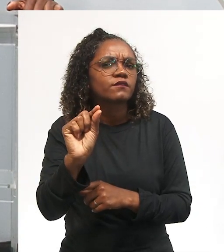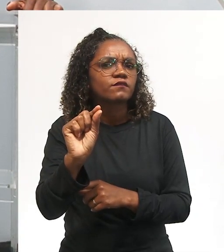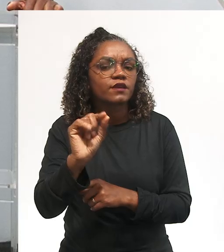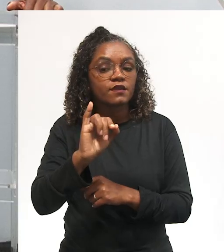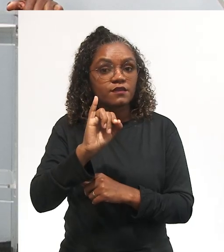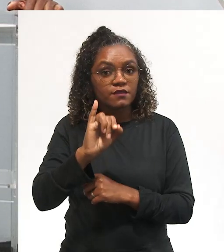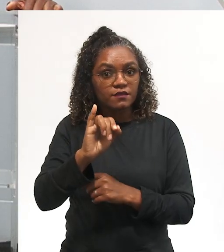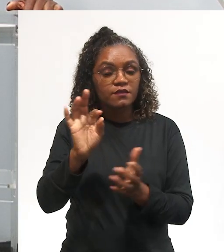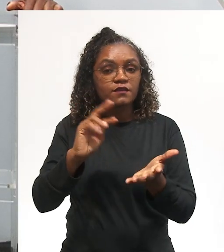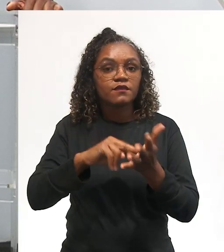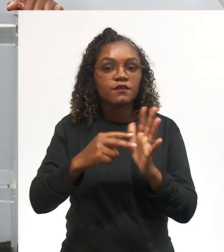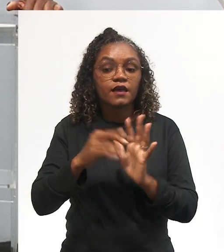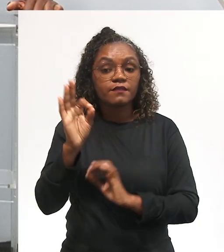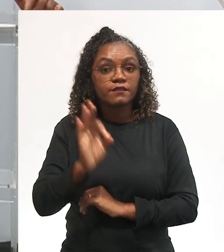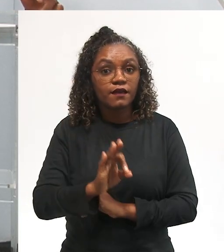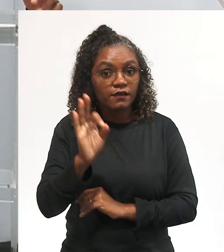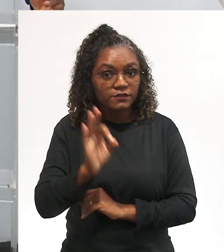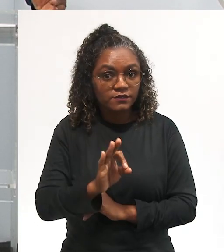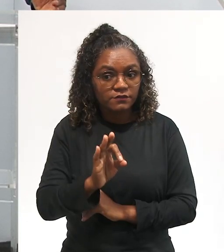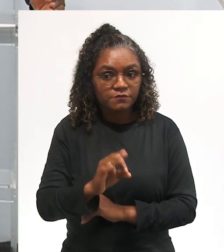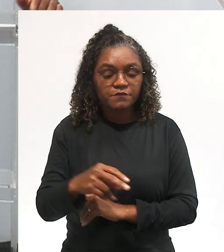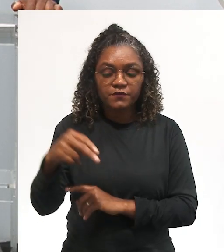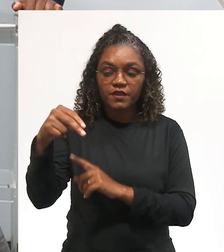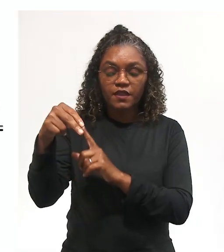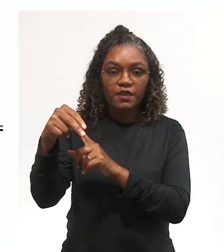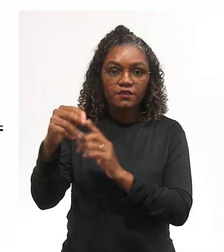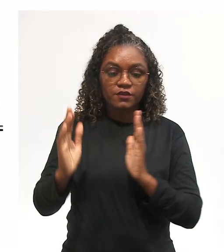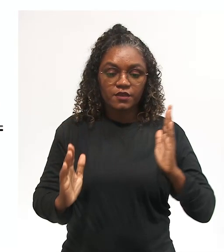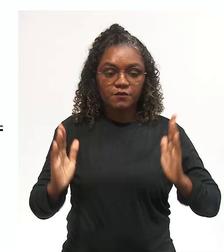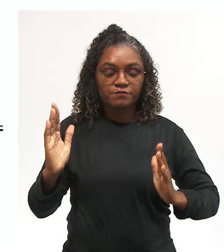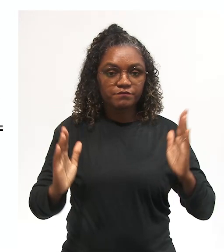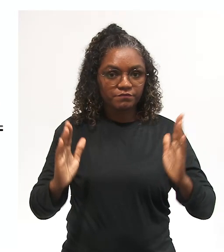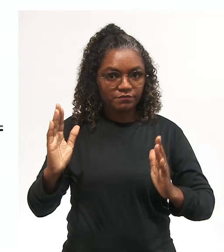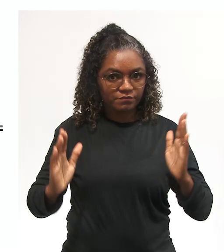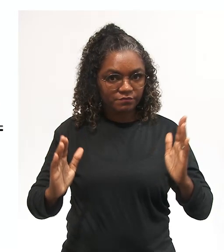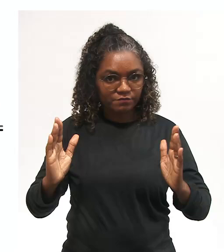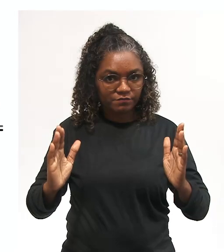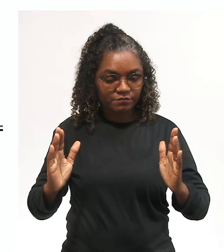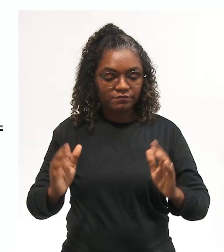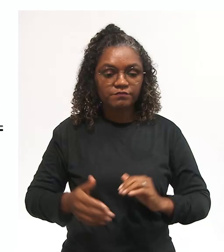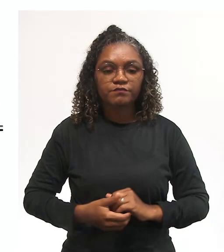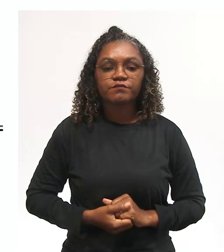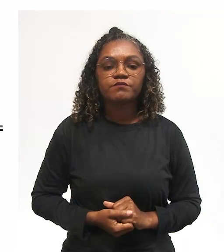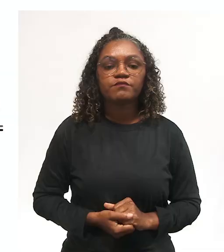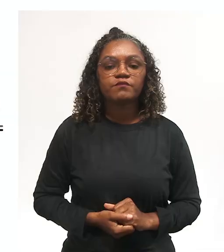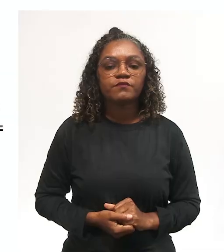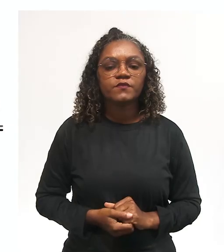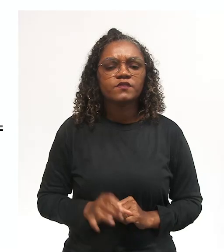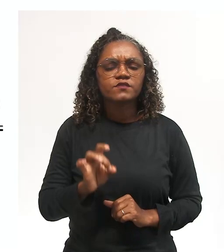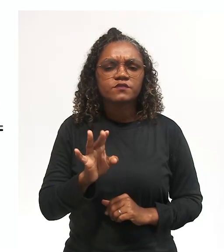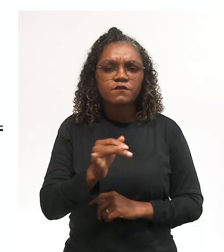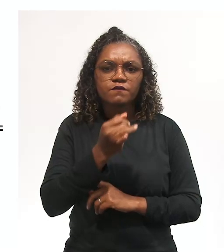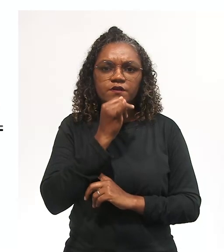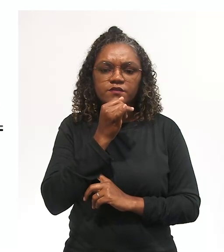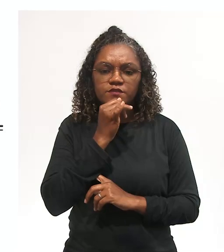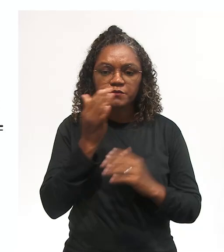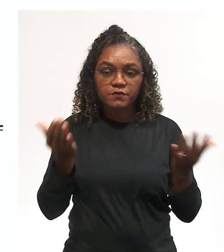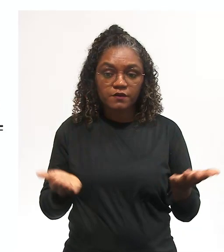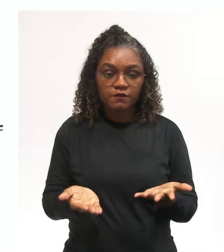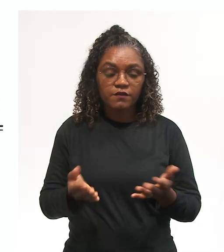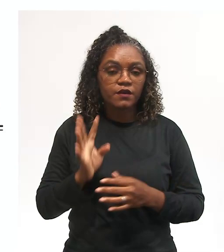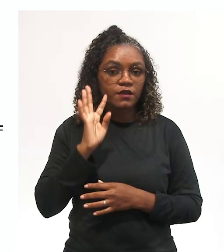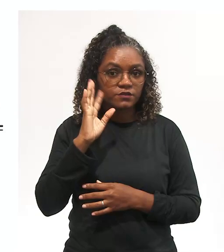percentual. O que é N? É o período. Vamos a alguns exemplos aqui de aplicação.